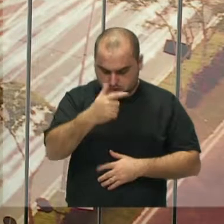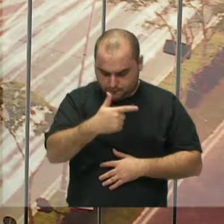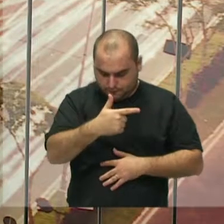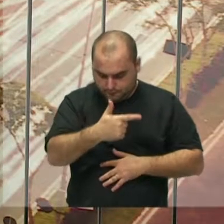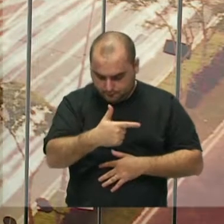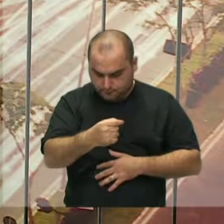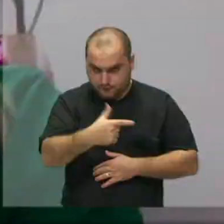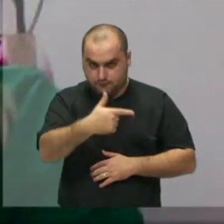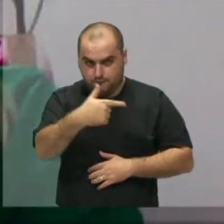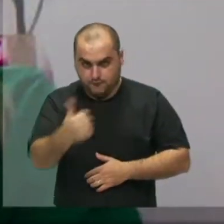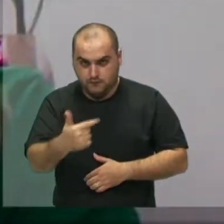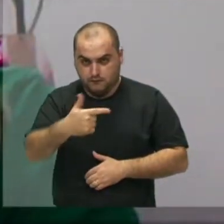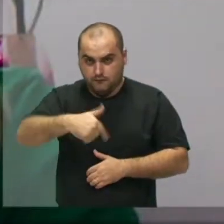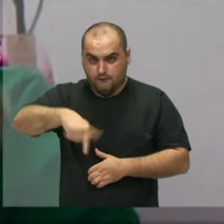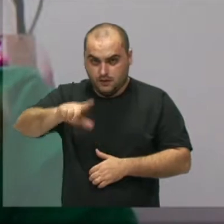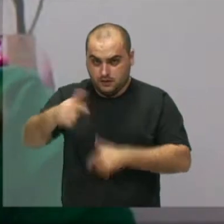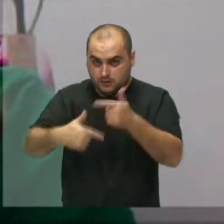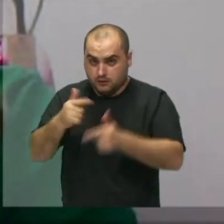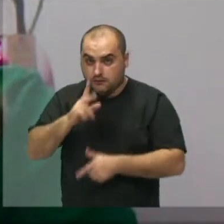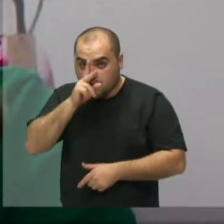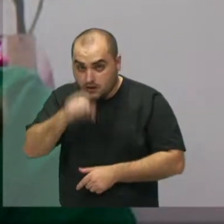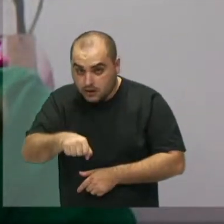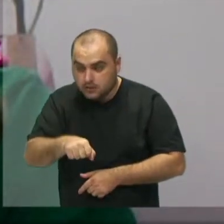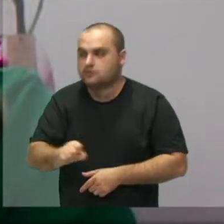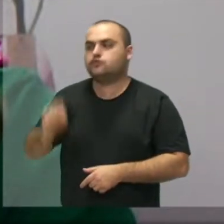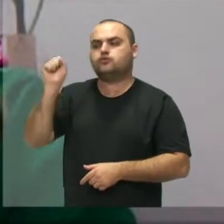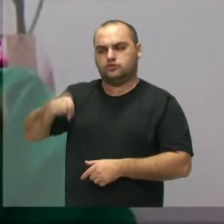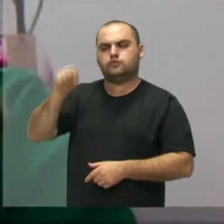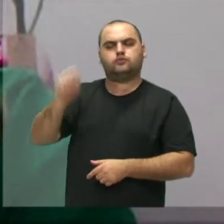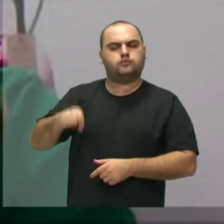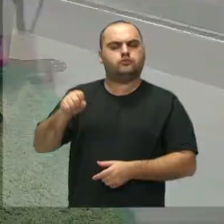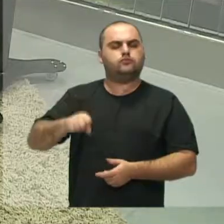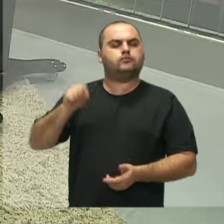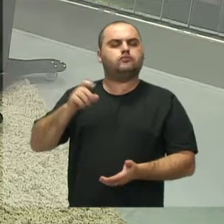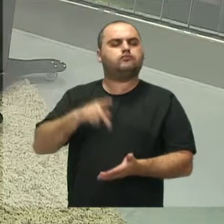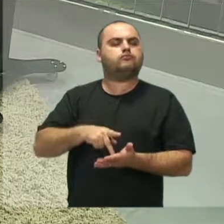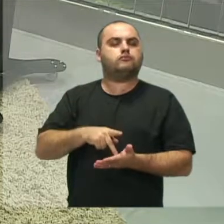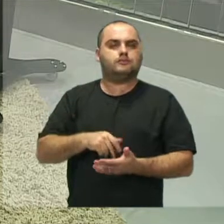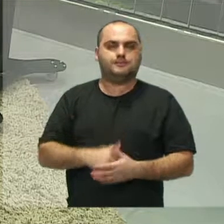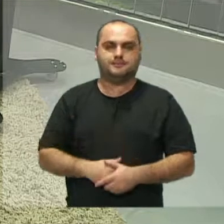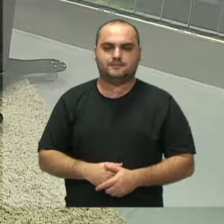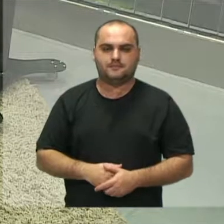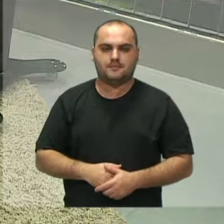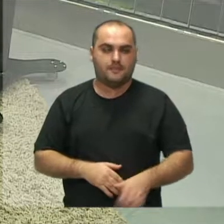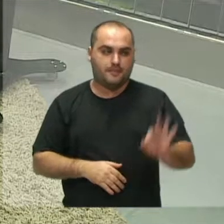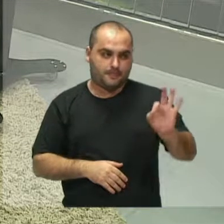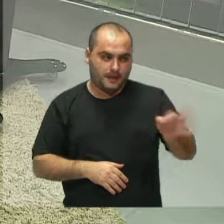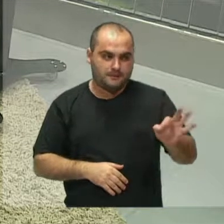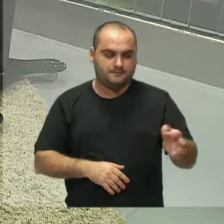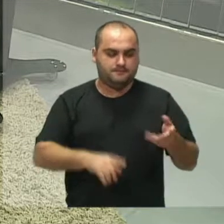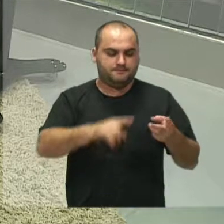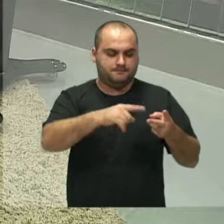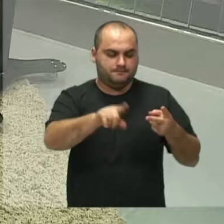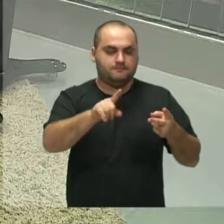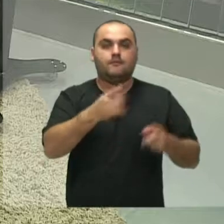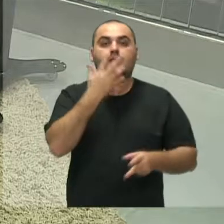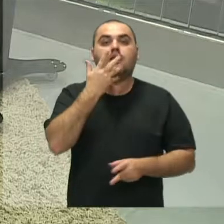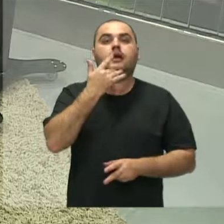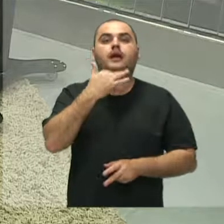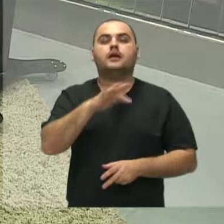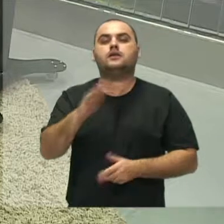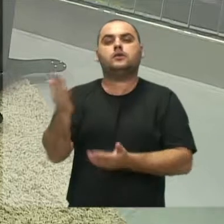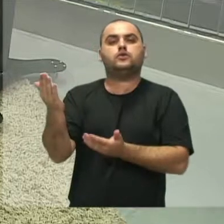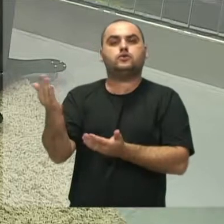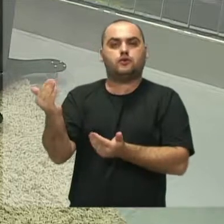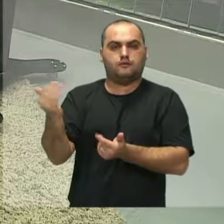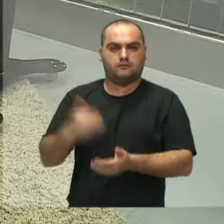aqui. Com toda certeza. Ô, Cris, além da questão do idoso, sobre as crianças e adolescentes,